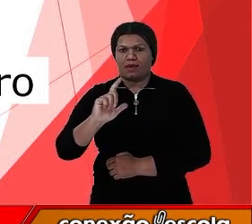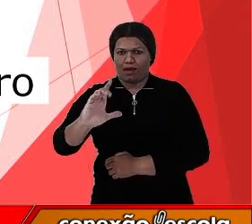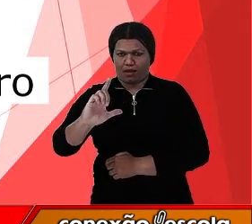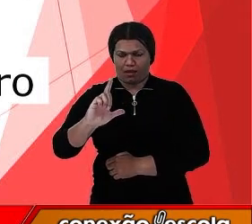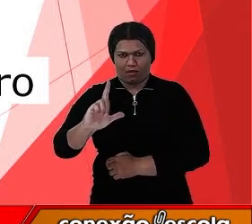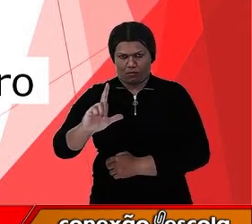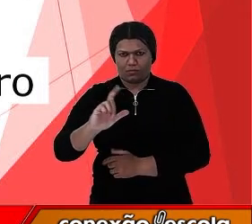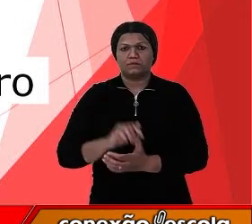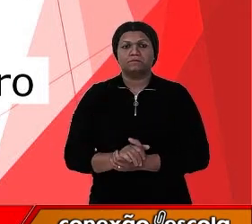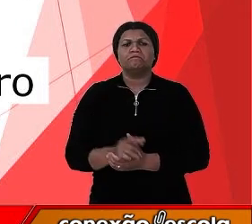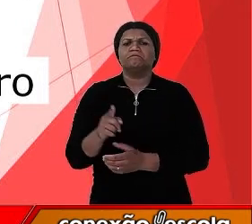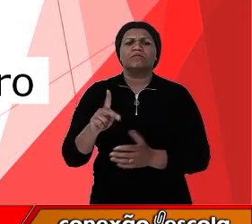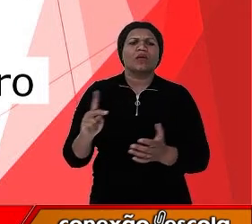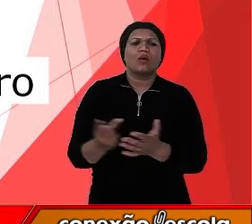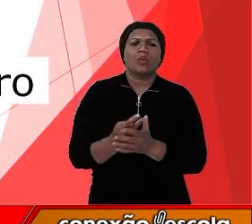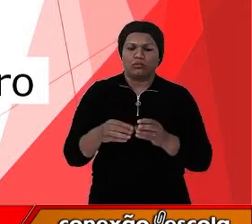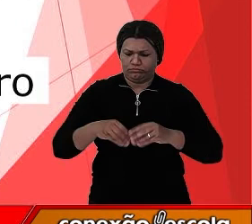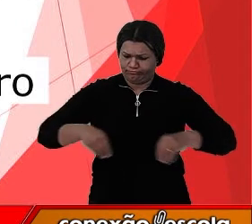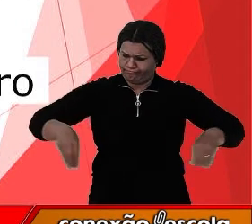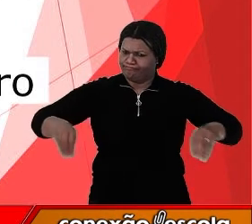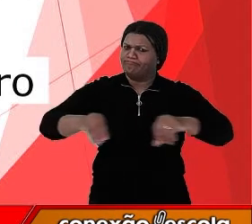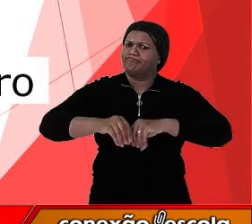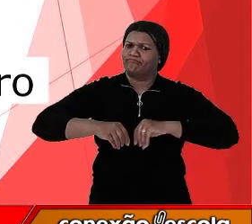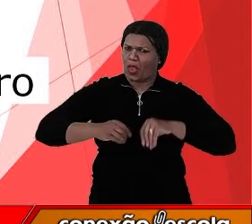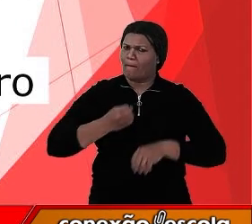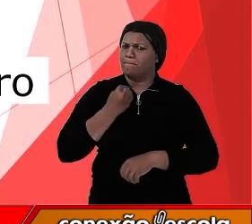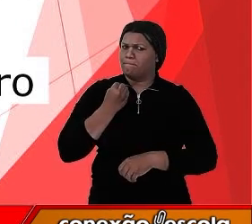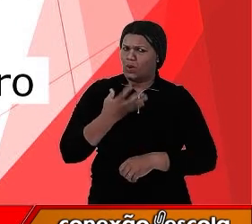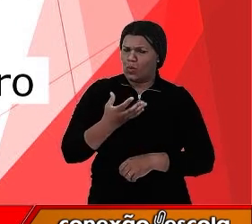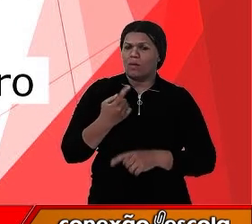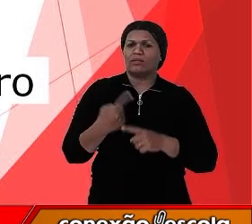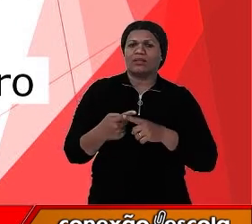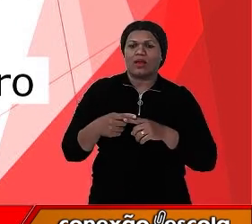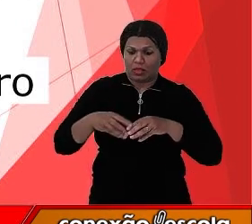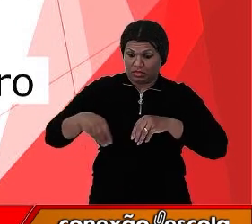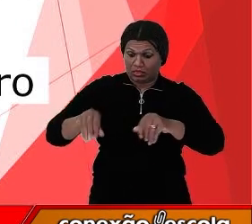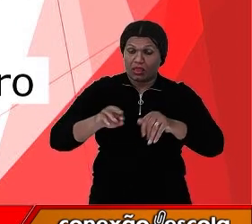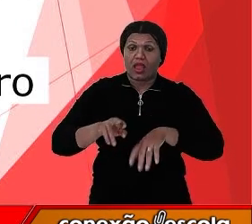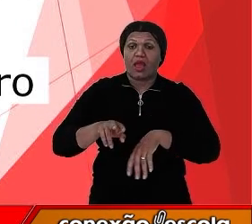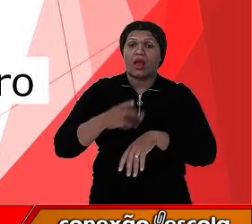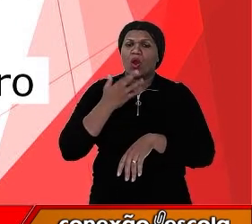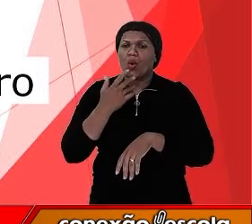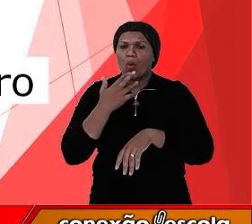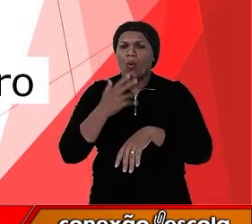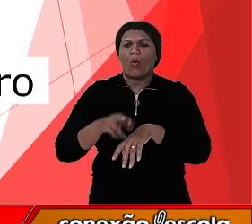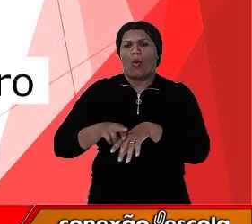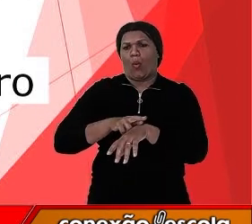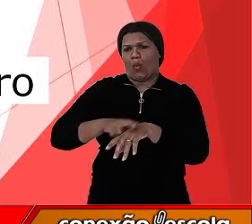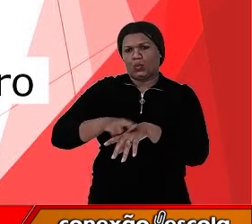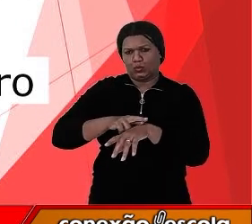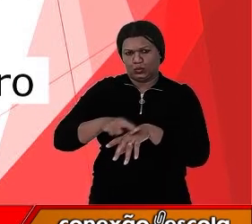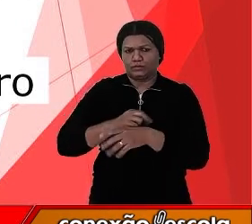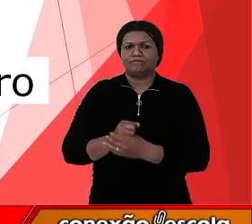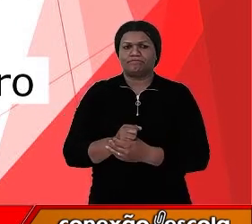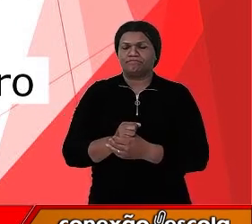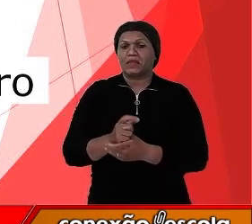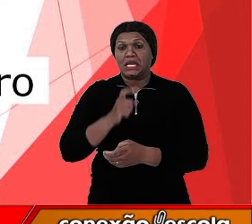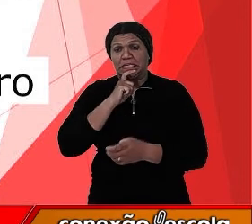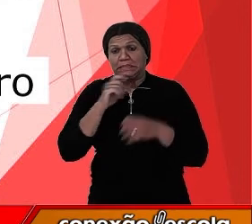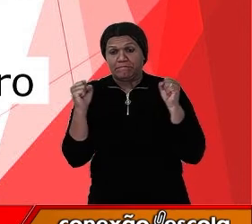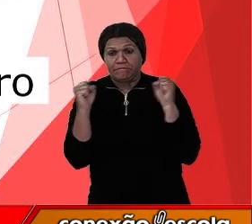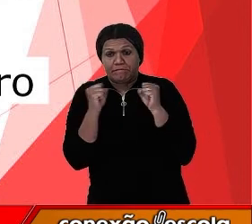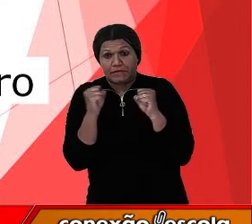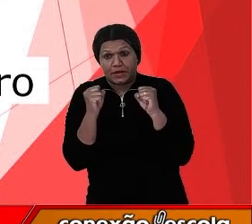encontramos um solo fecho Oi comadre pela Terra Roxa bom o clima é frio e úmido em